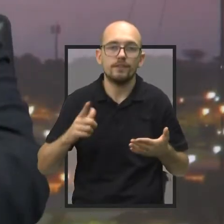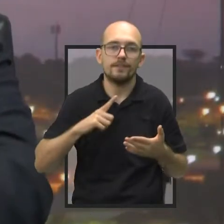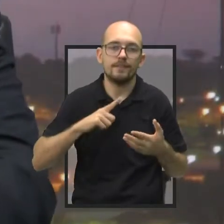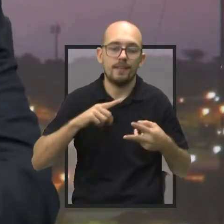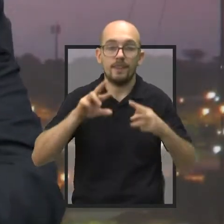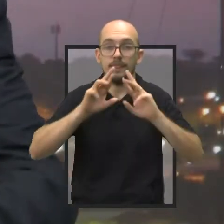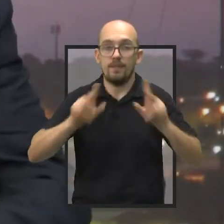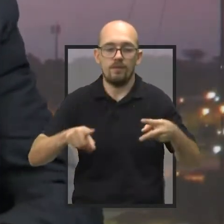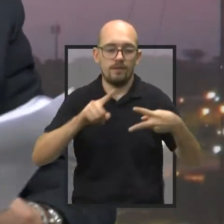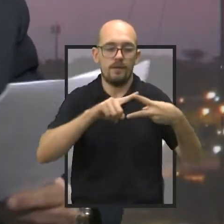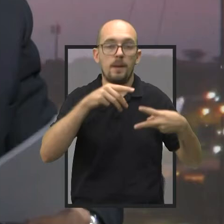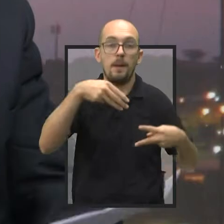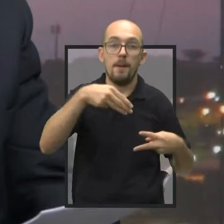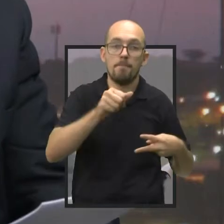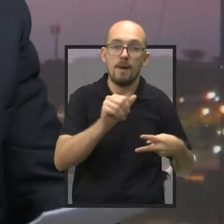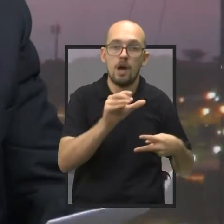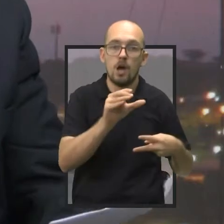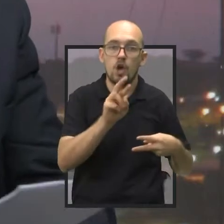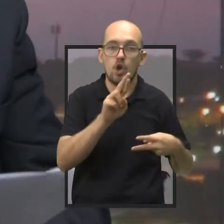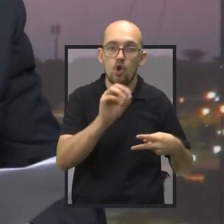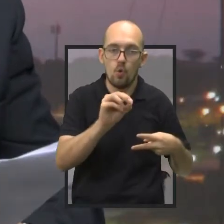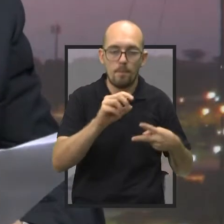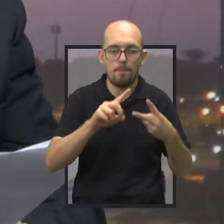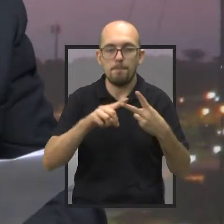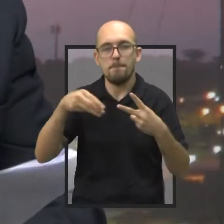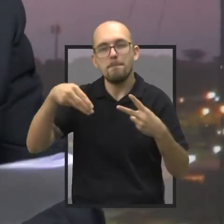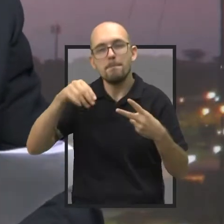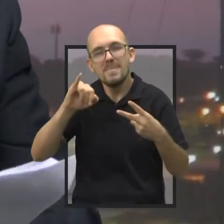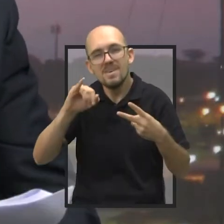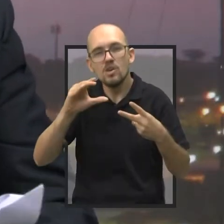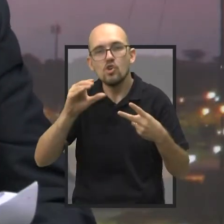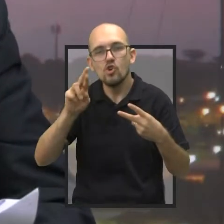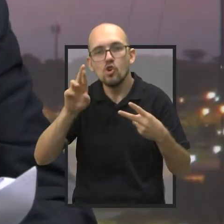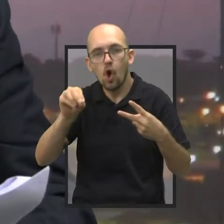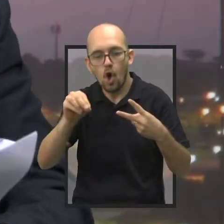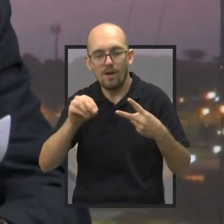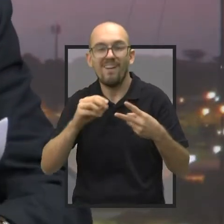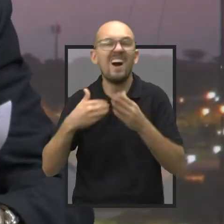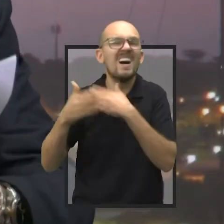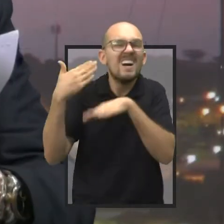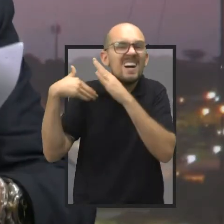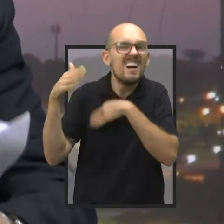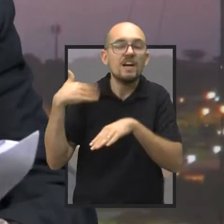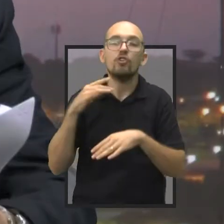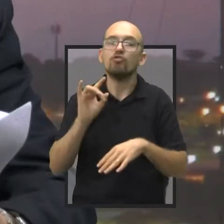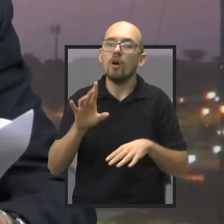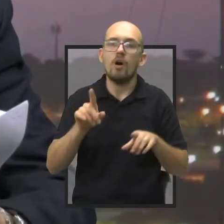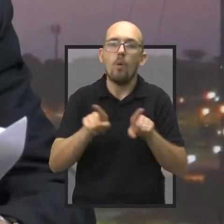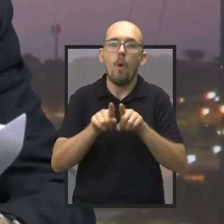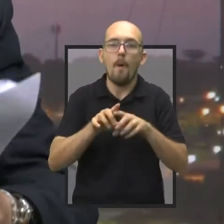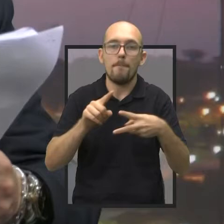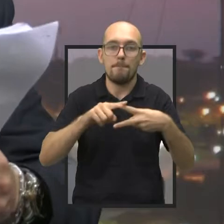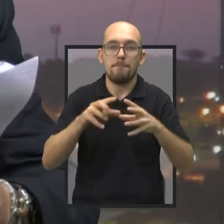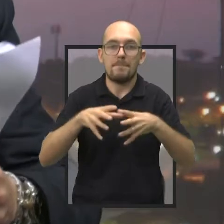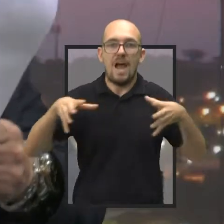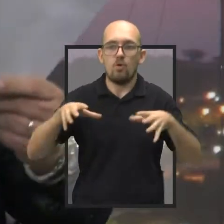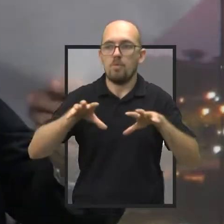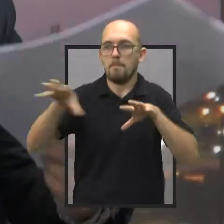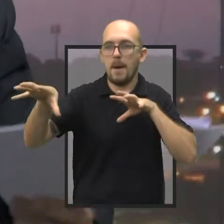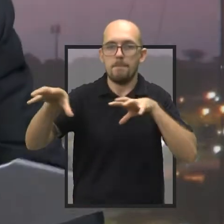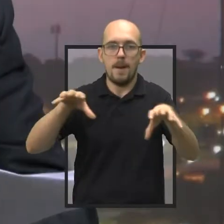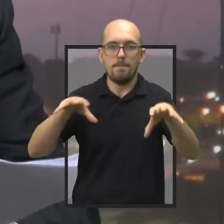a macroeconomia e a microeconomia. No início era utilizada apenas como ciência econômica,